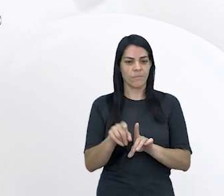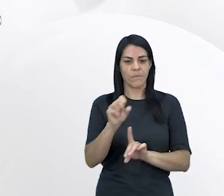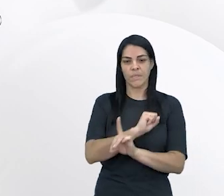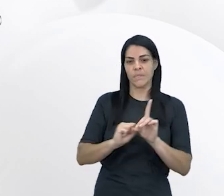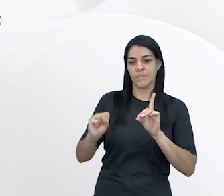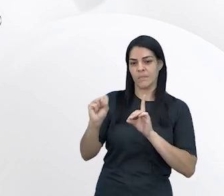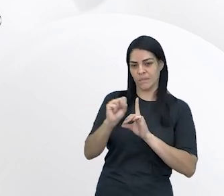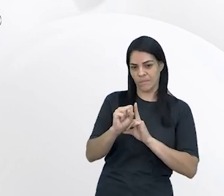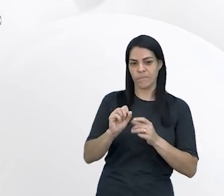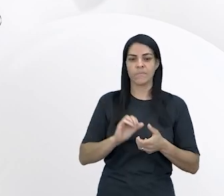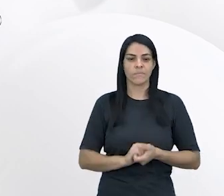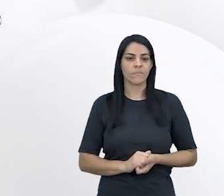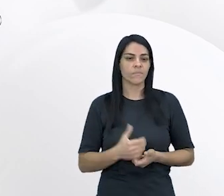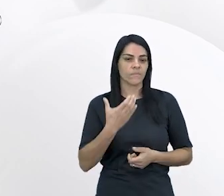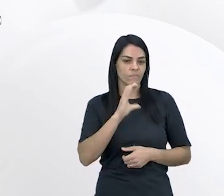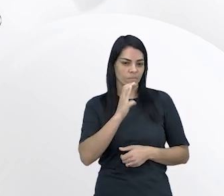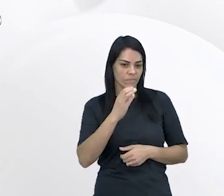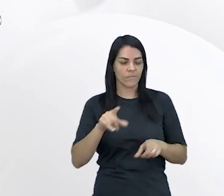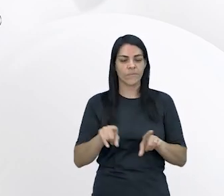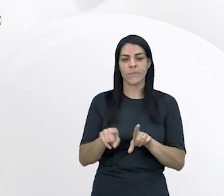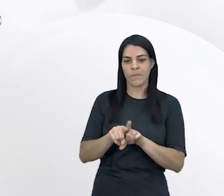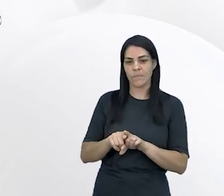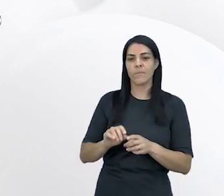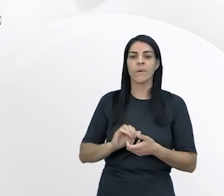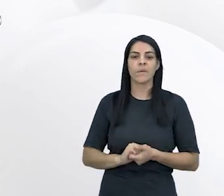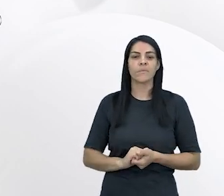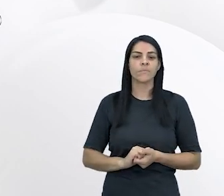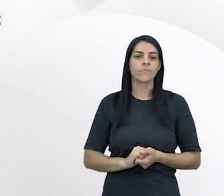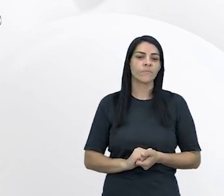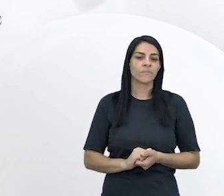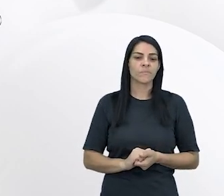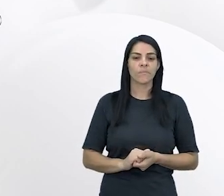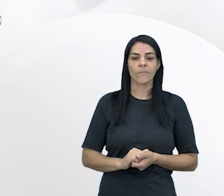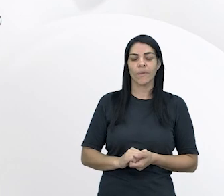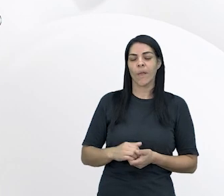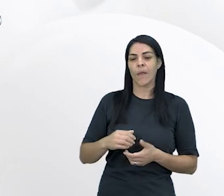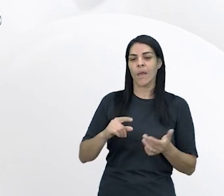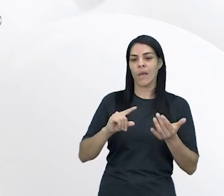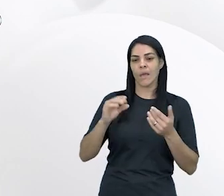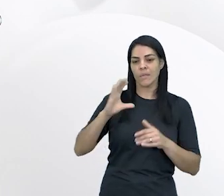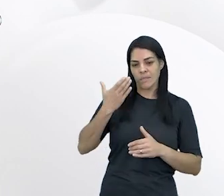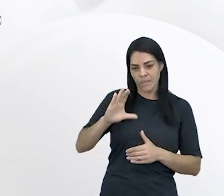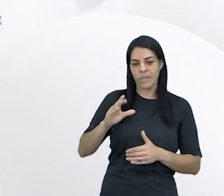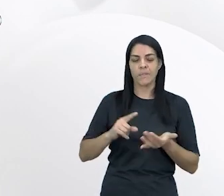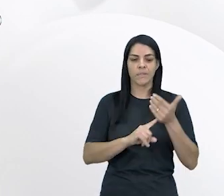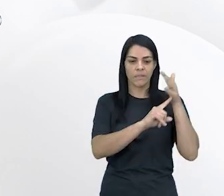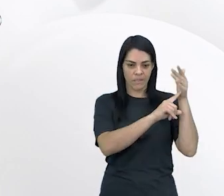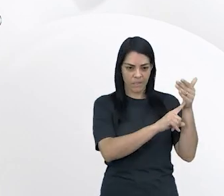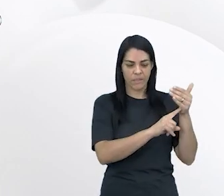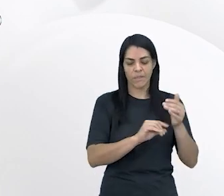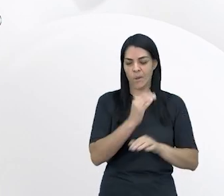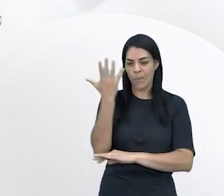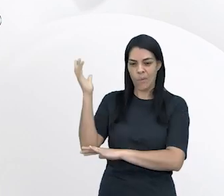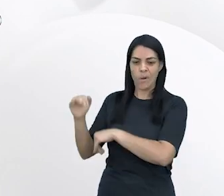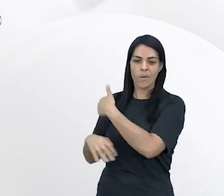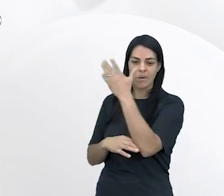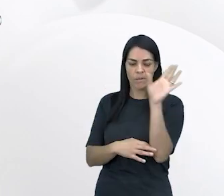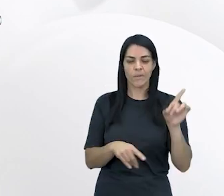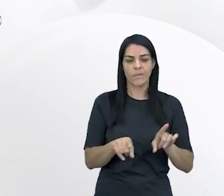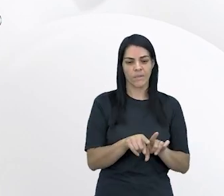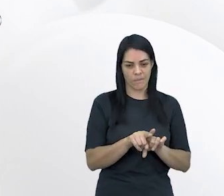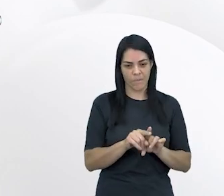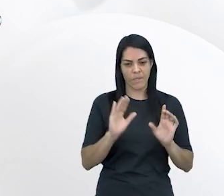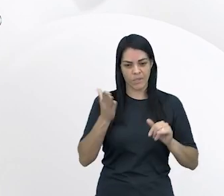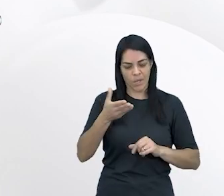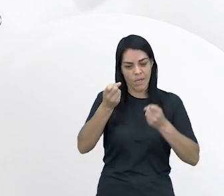cidadania e o civismo, né? O multiculturalismo, ciências e tecnologia, o meio ambiente, né? Que o Ademir acaba de